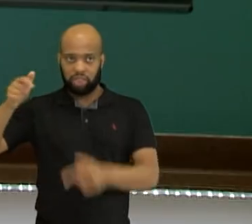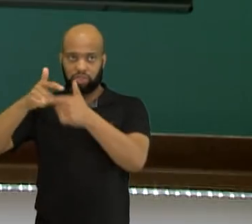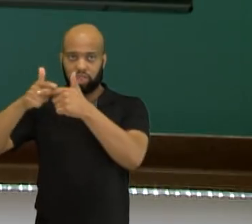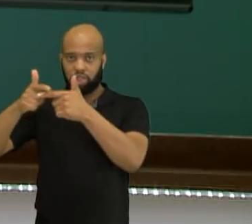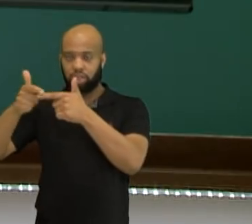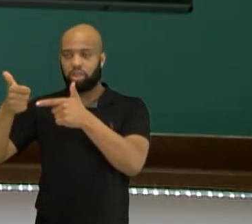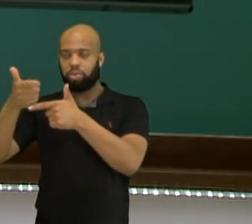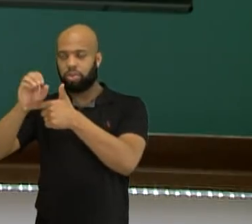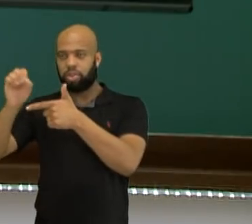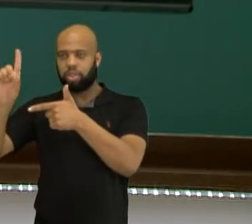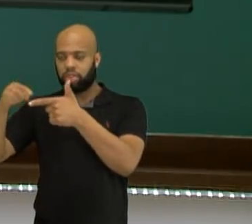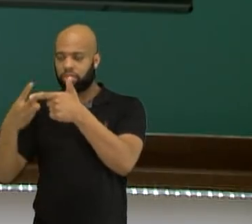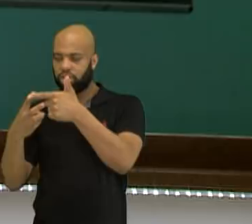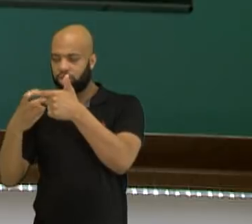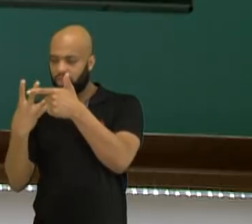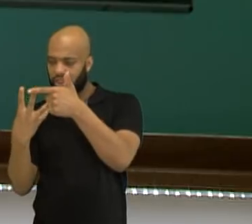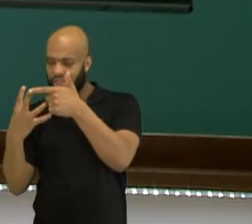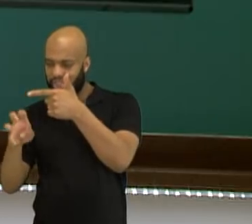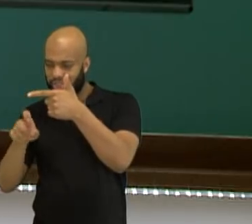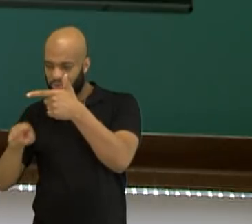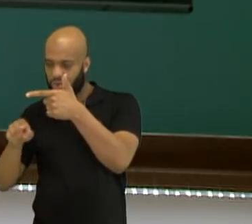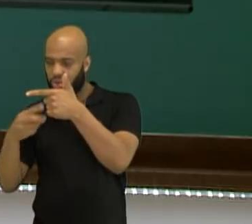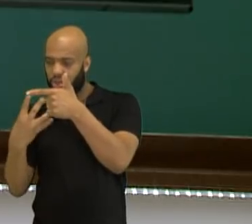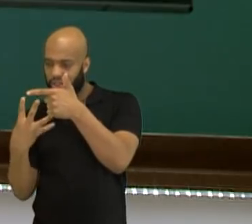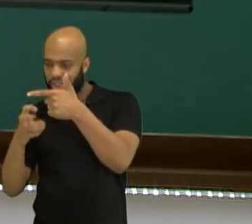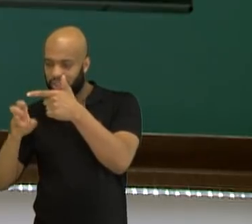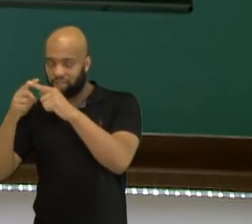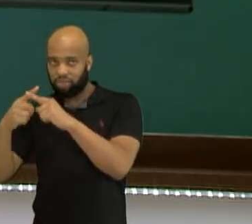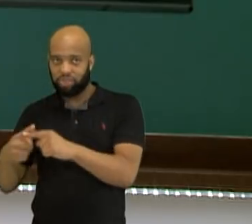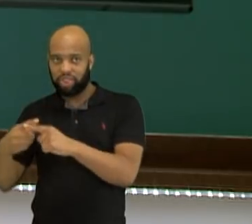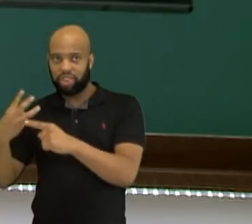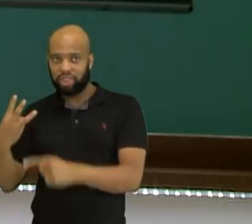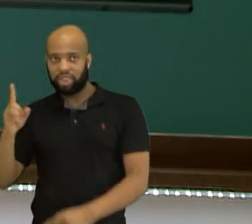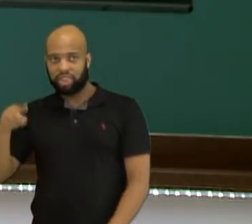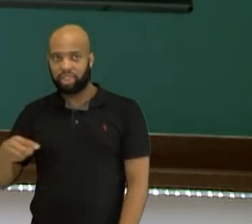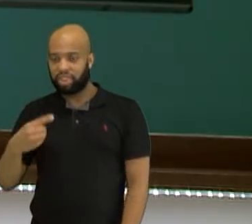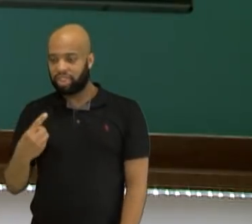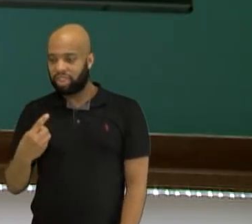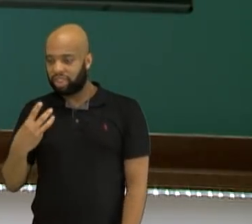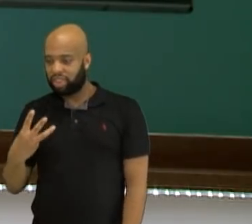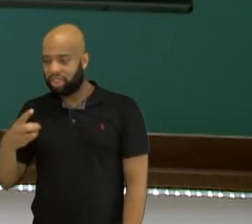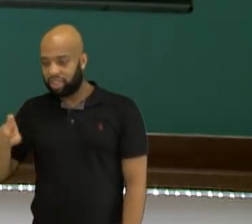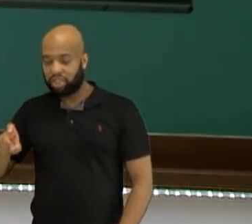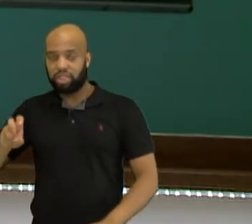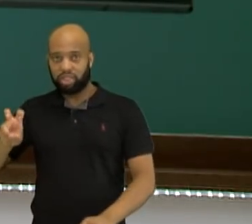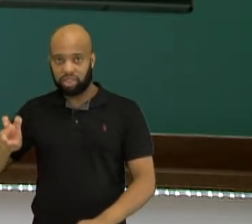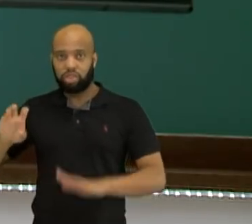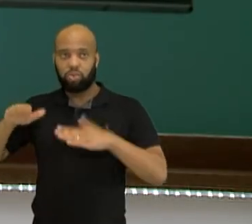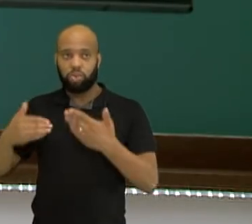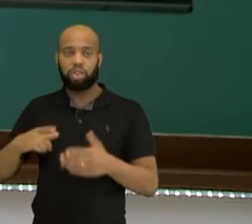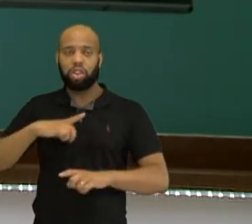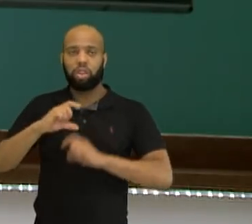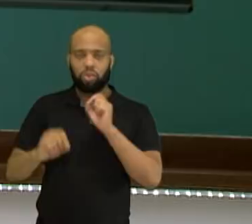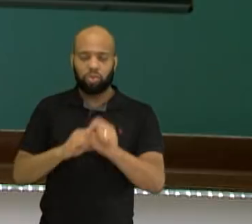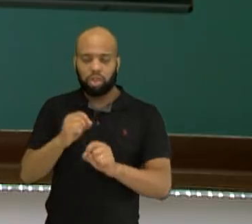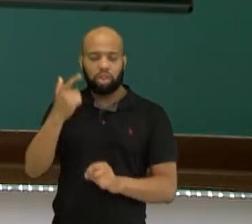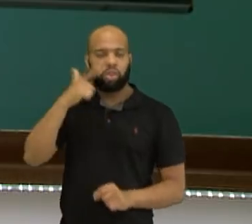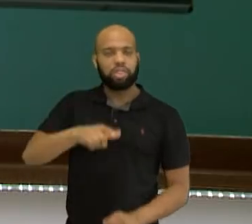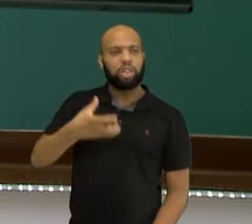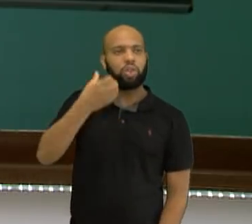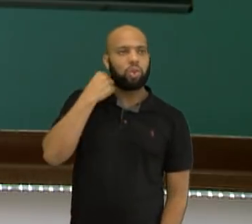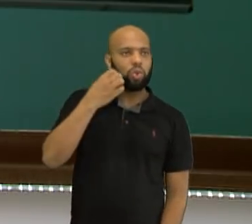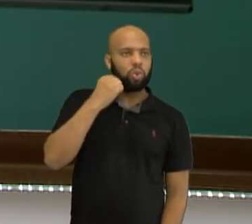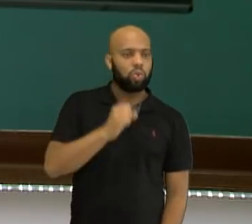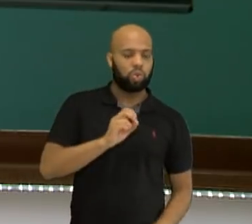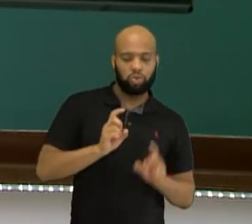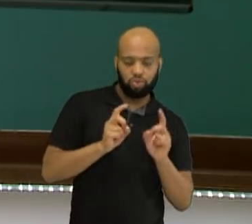45. E 45 vezes 3 é 135. Portanto, a comissão que ela ganha na venda de R$